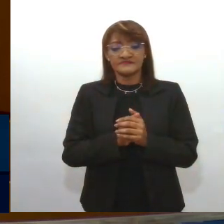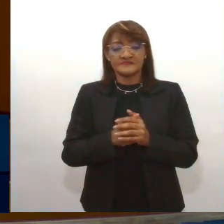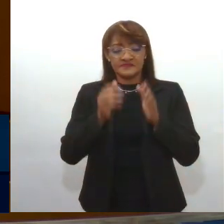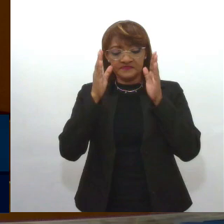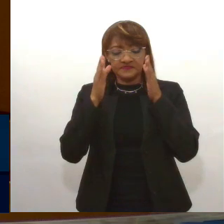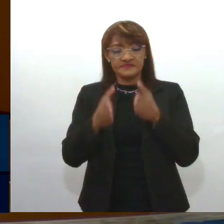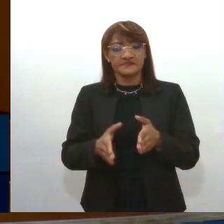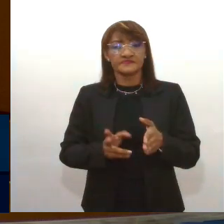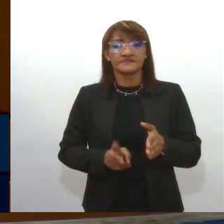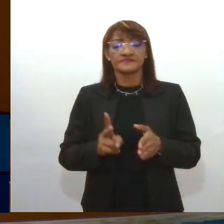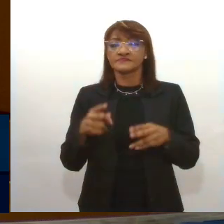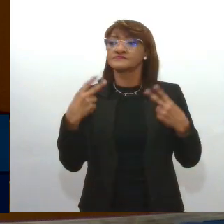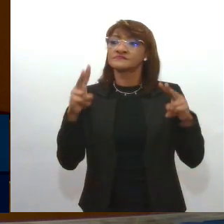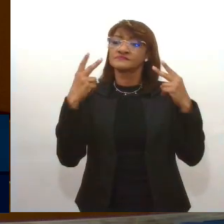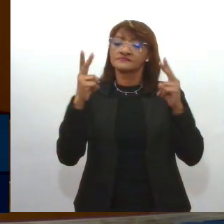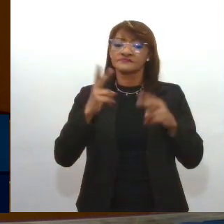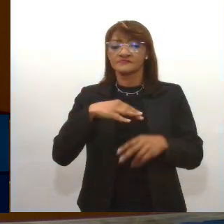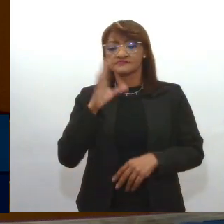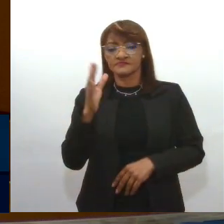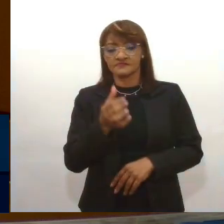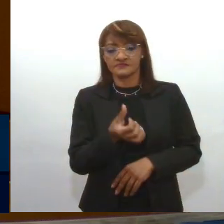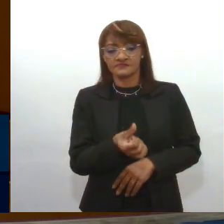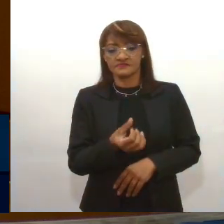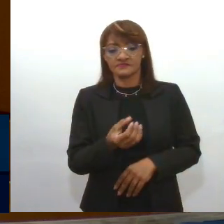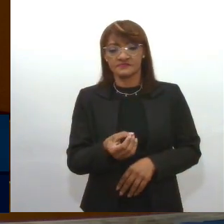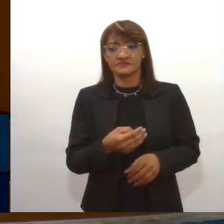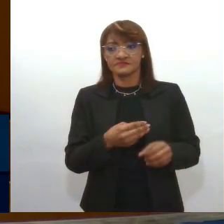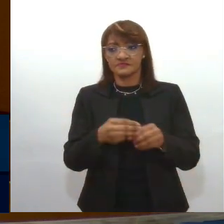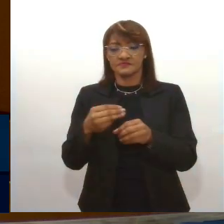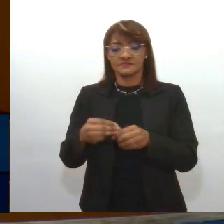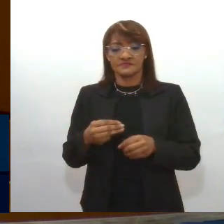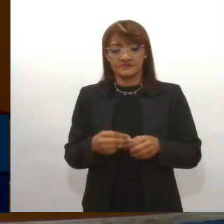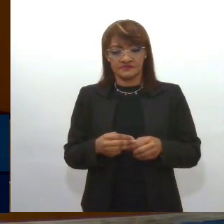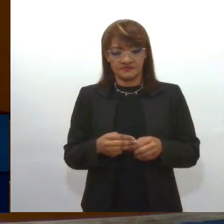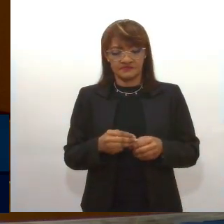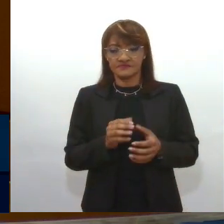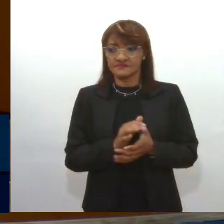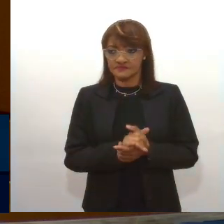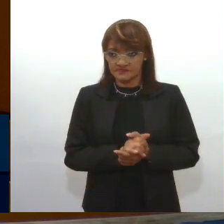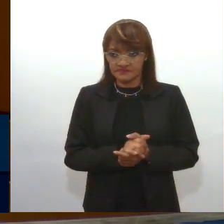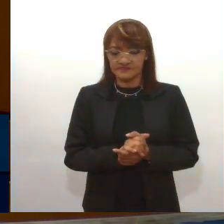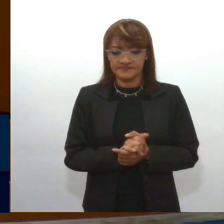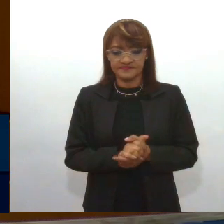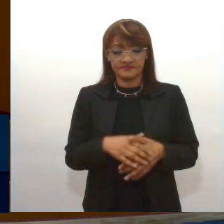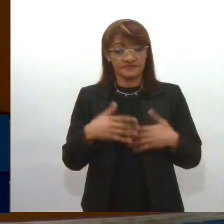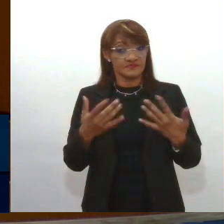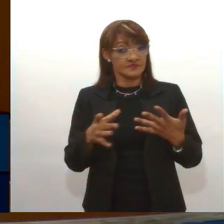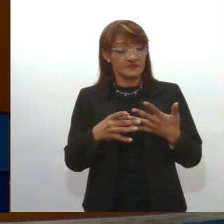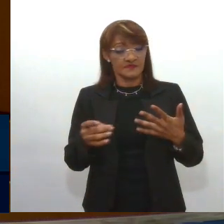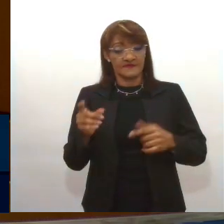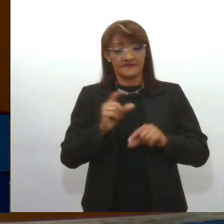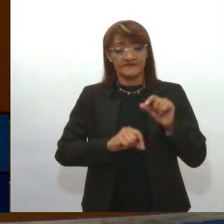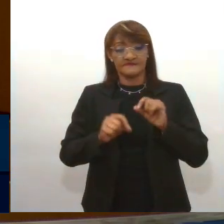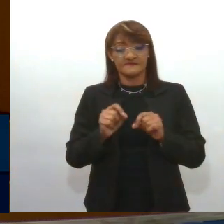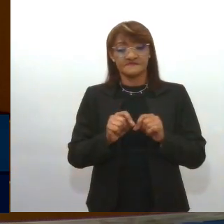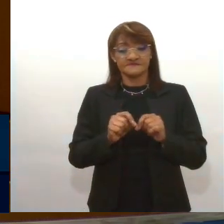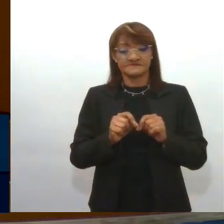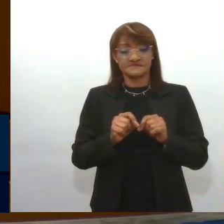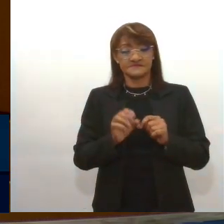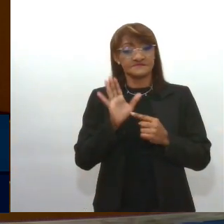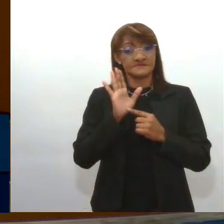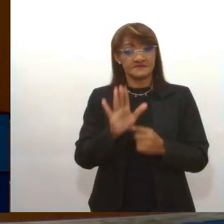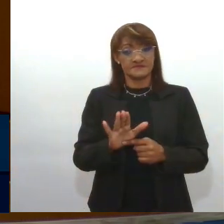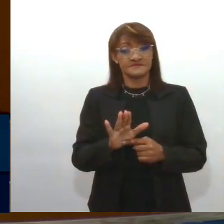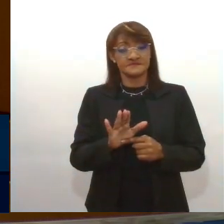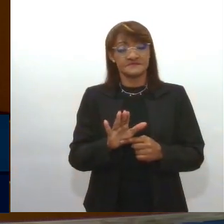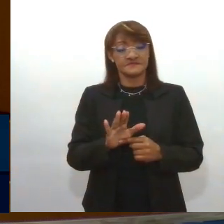municípios dos 75 municípios sergipanos destacando assim a força e reconhecendo e valorizando e